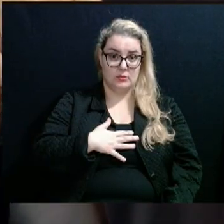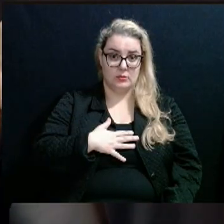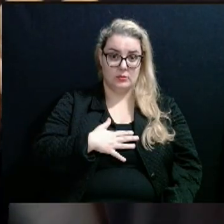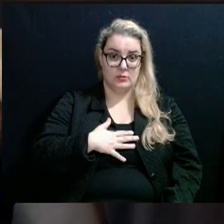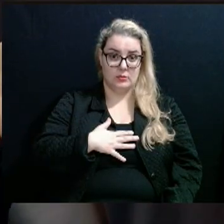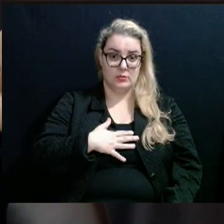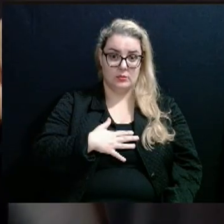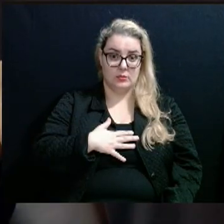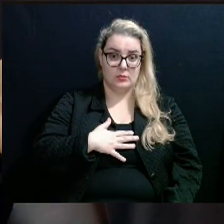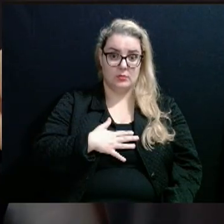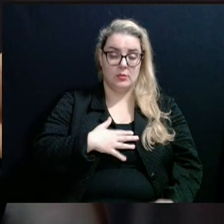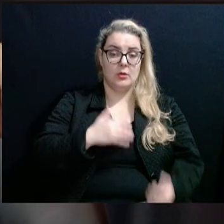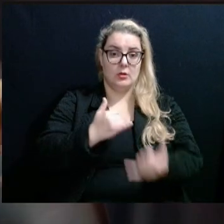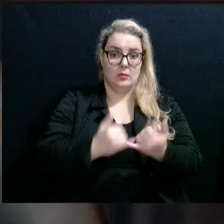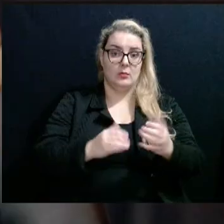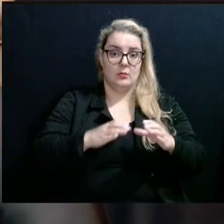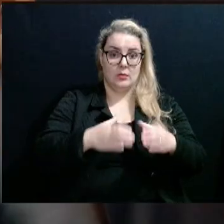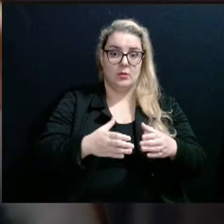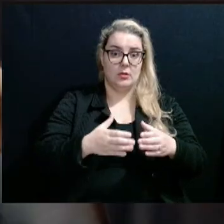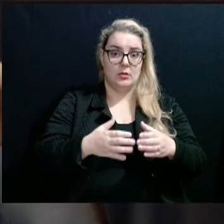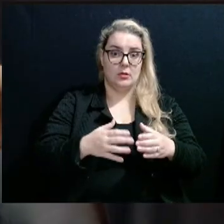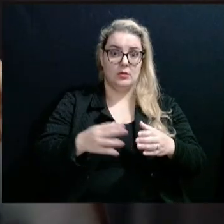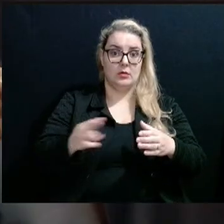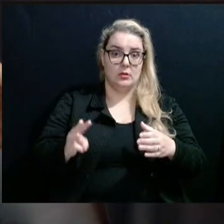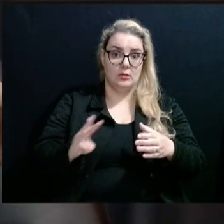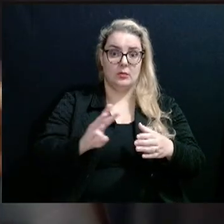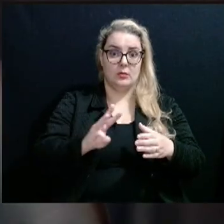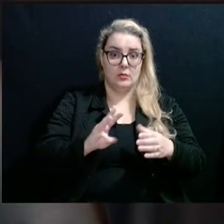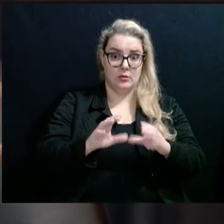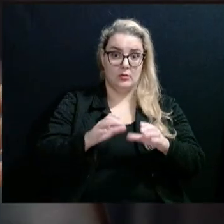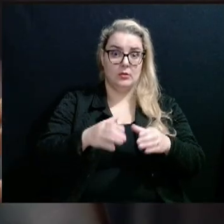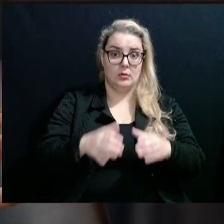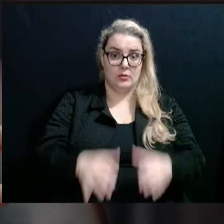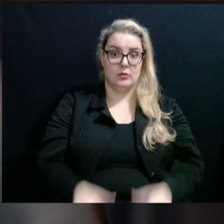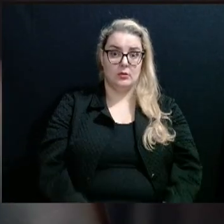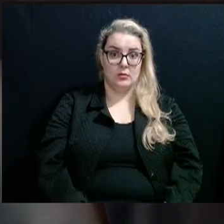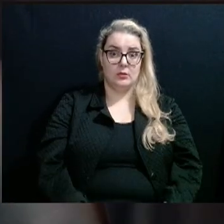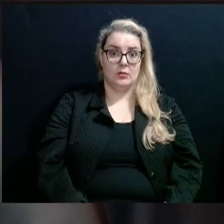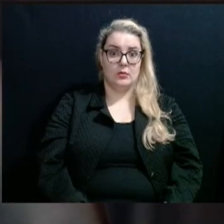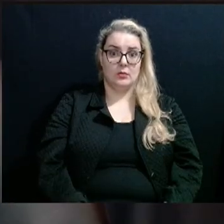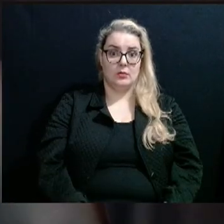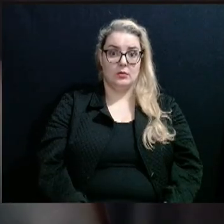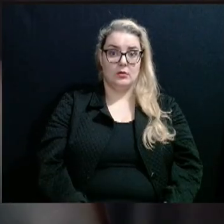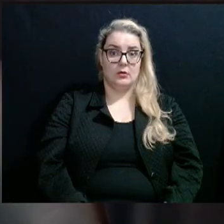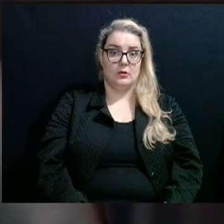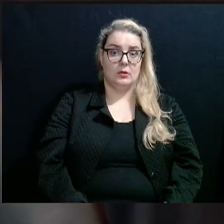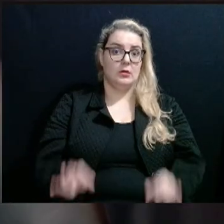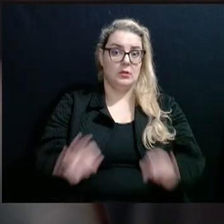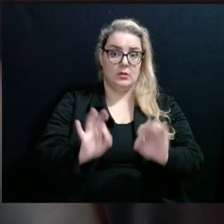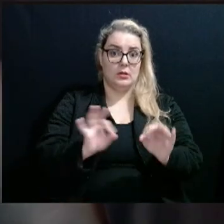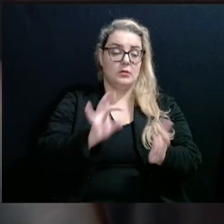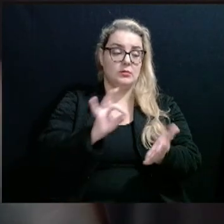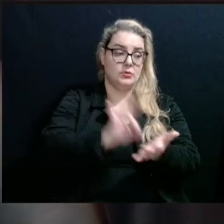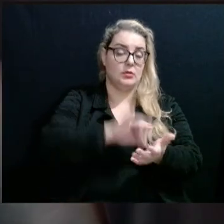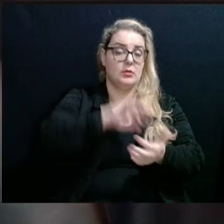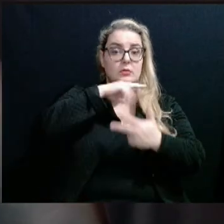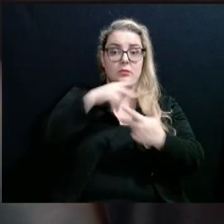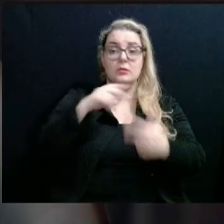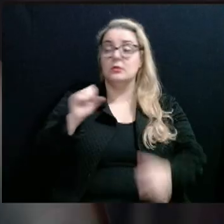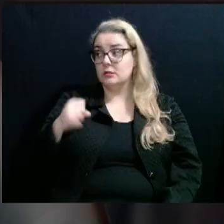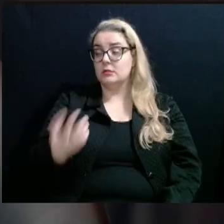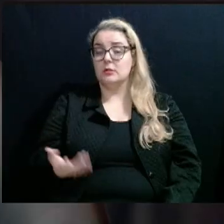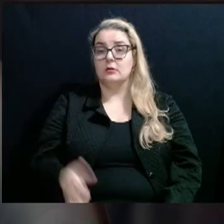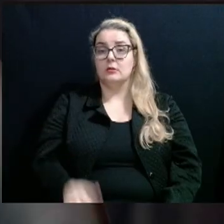de 3 Uhum. moças que fazem parte do grupo e que não consomem nada de origem Sim. animal. Uhum. E que elas levam,